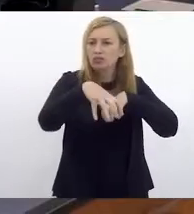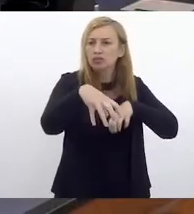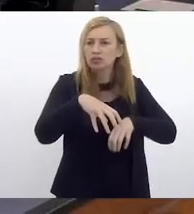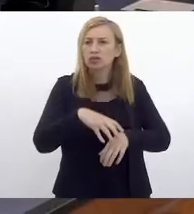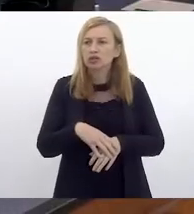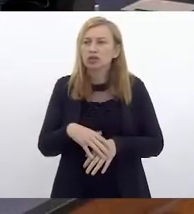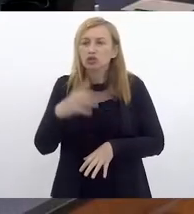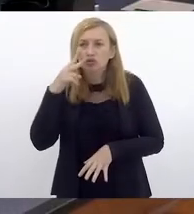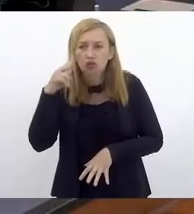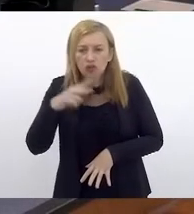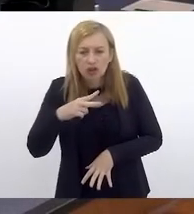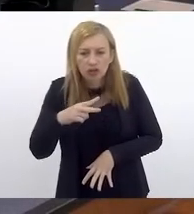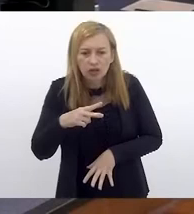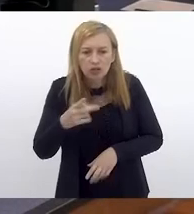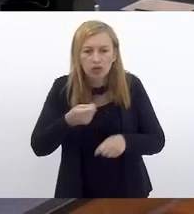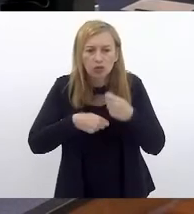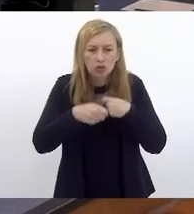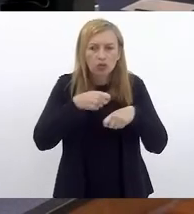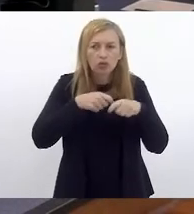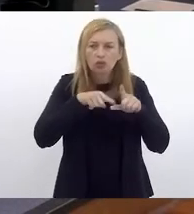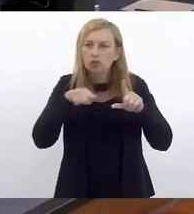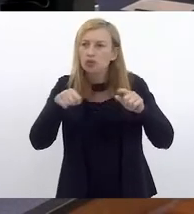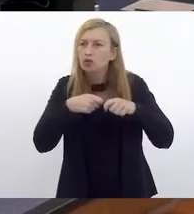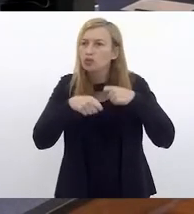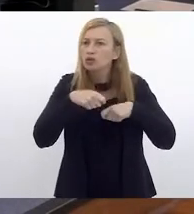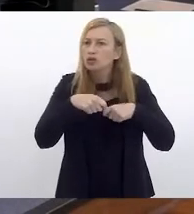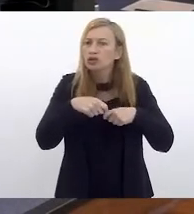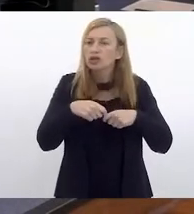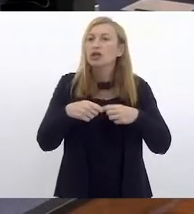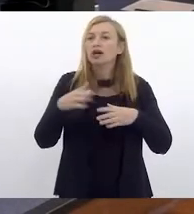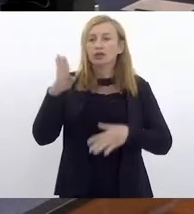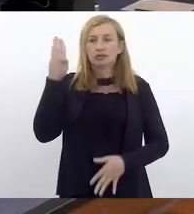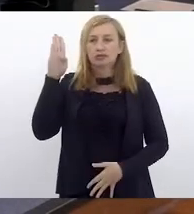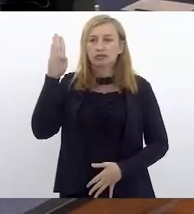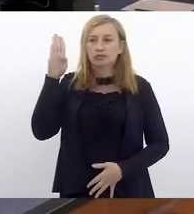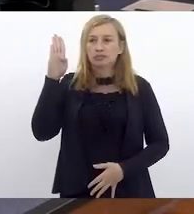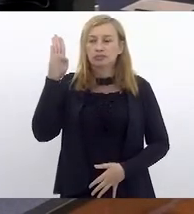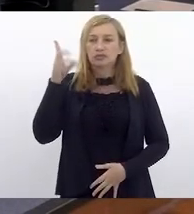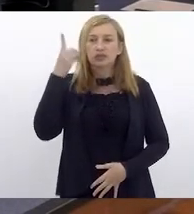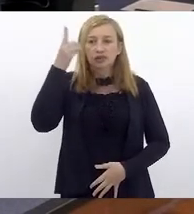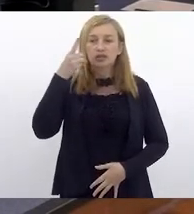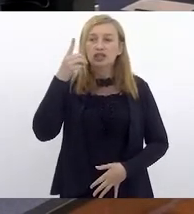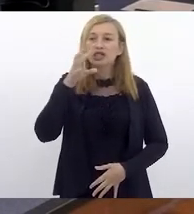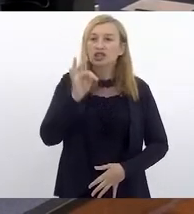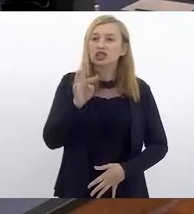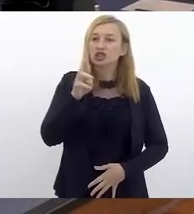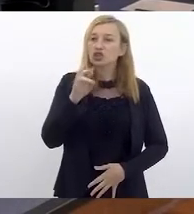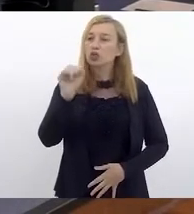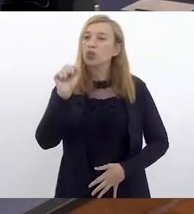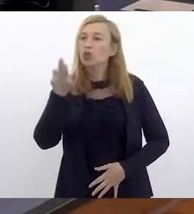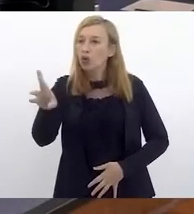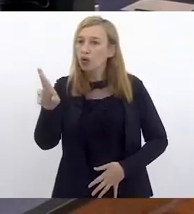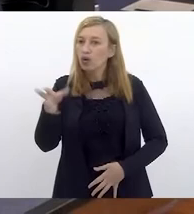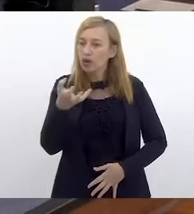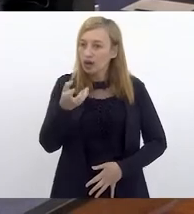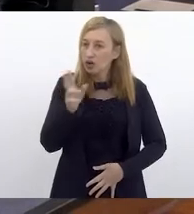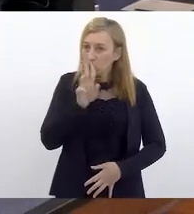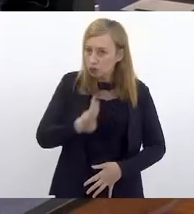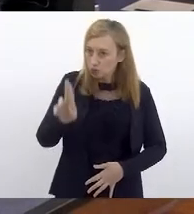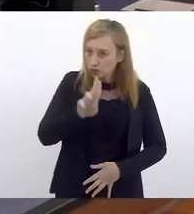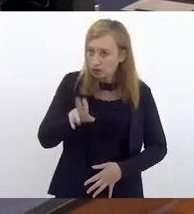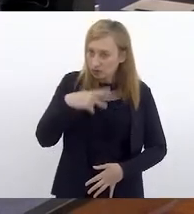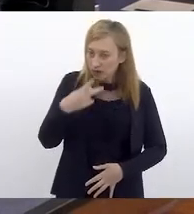Deixa eu ver se o economista Luiz Martins está presente. Presente, deputado. Ô, Tricolor, você quer fazer uso da palavra, por